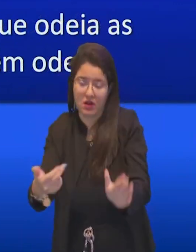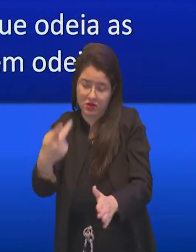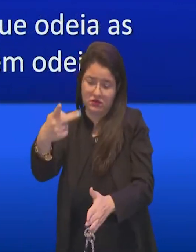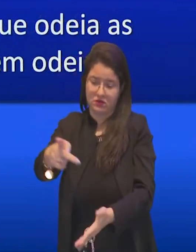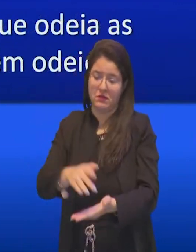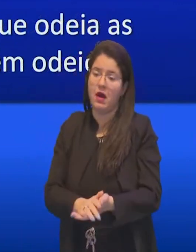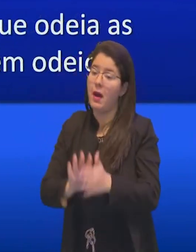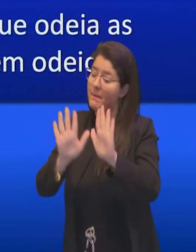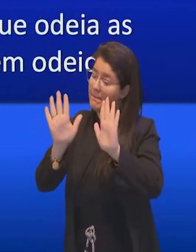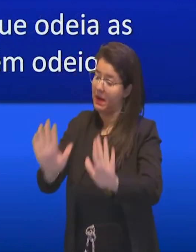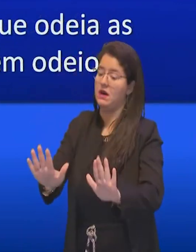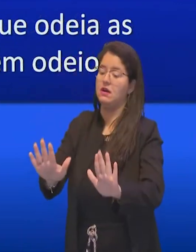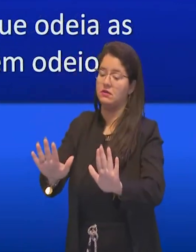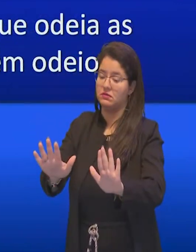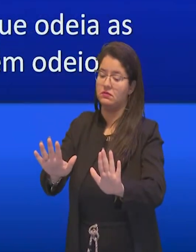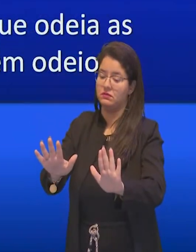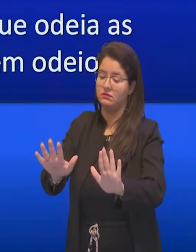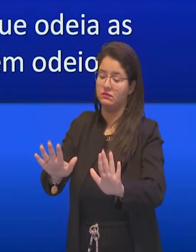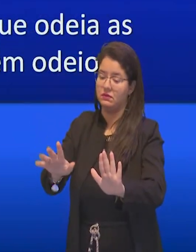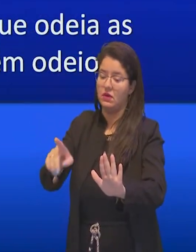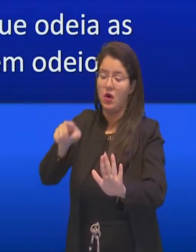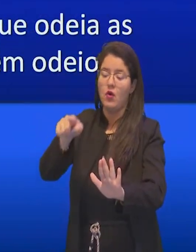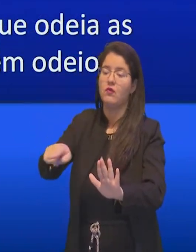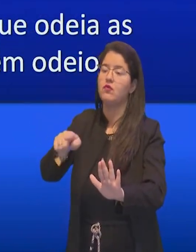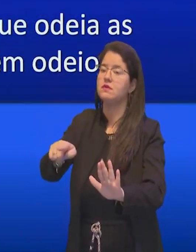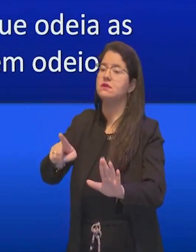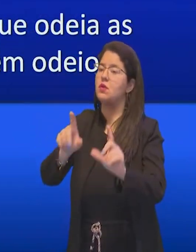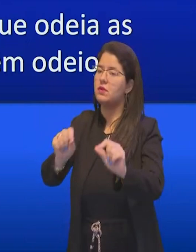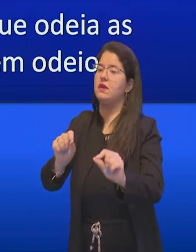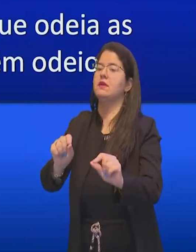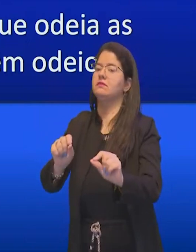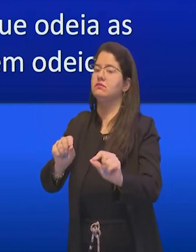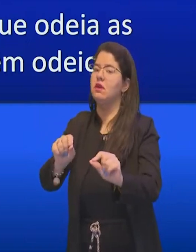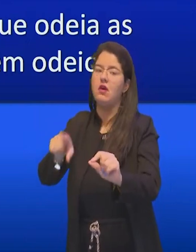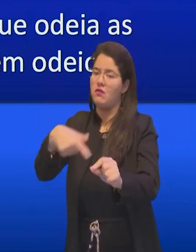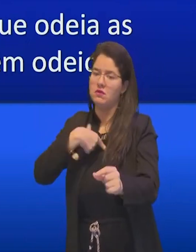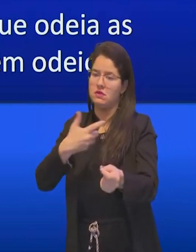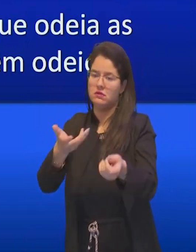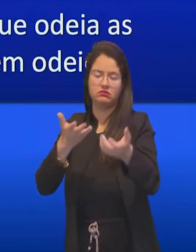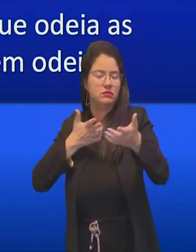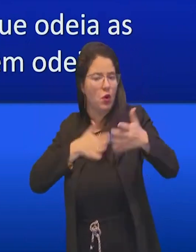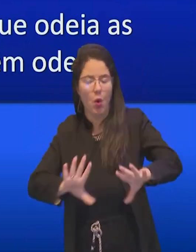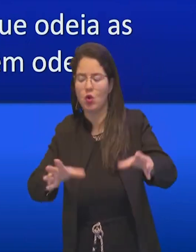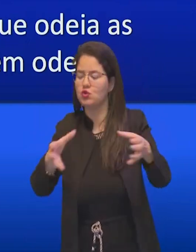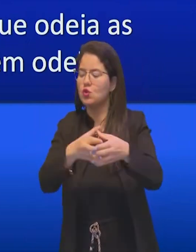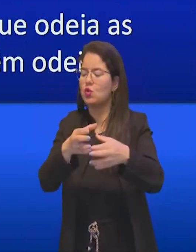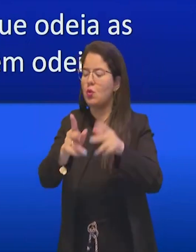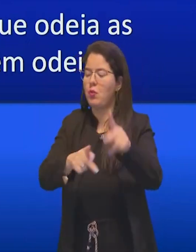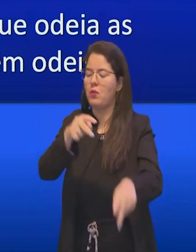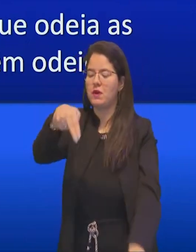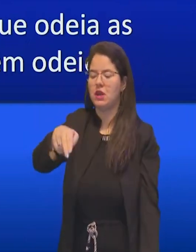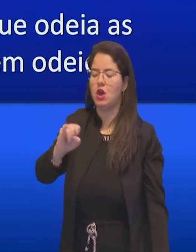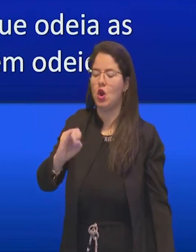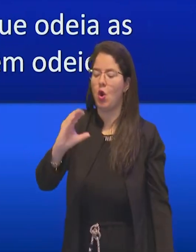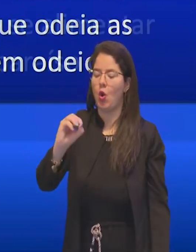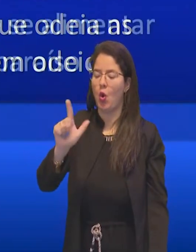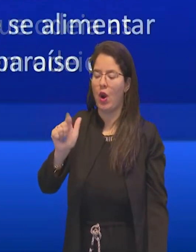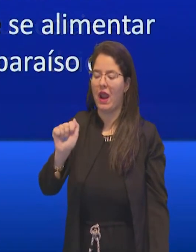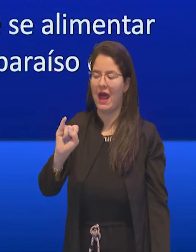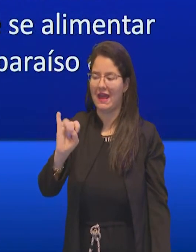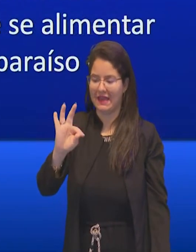tem a seu favor o fato de que odeia as obras dos nicolaítas, as quais eu também